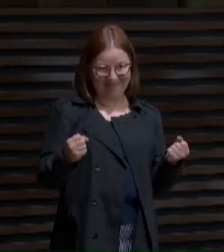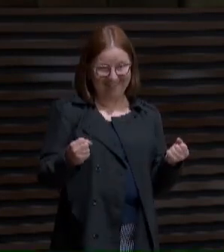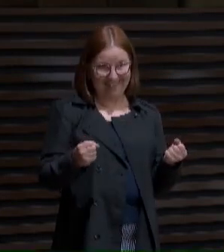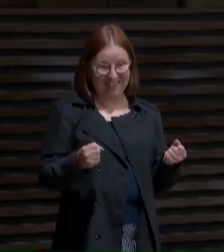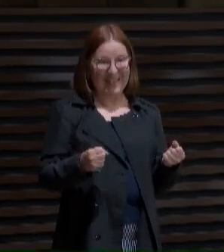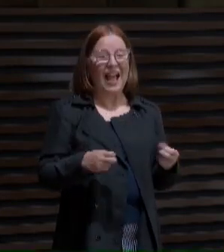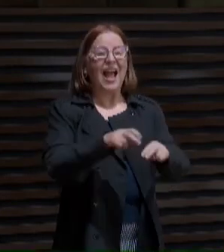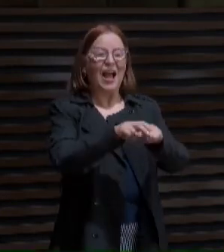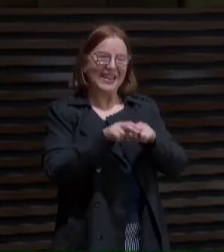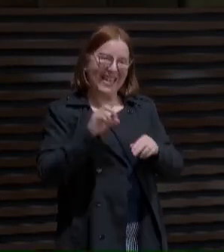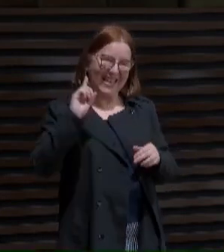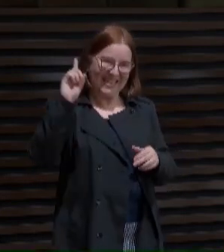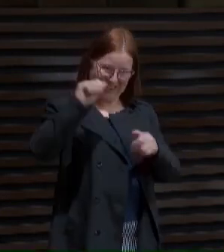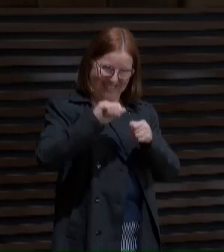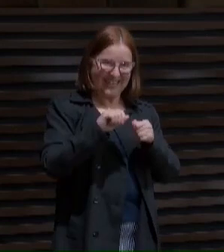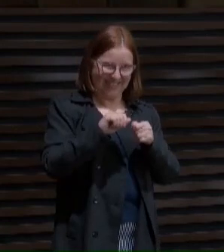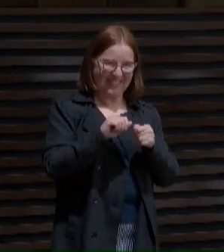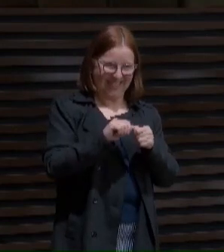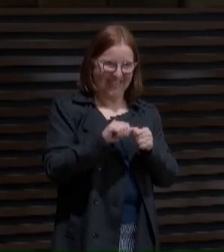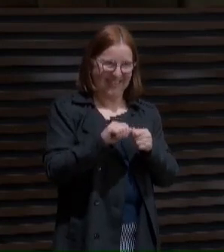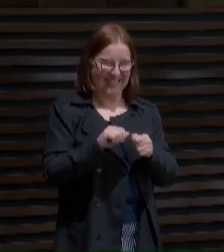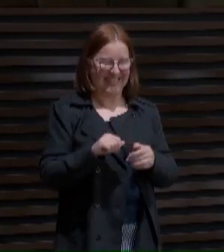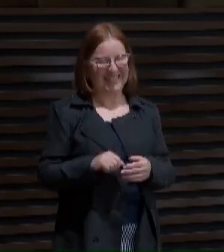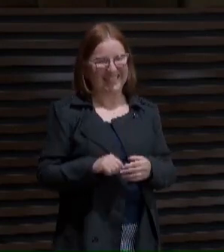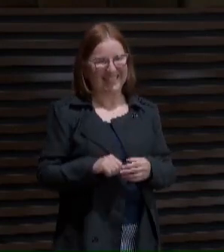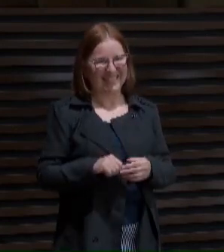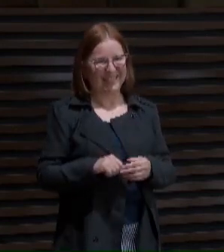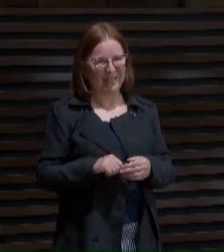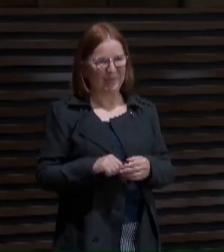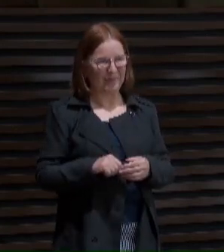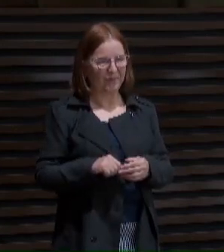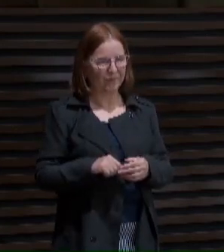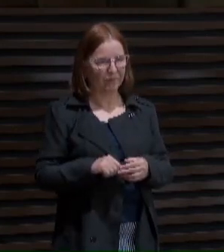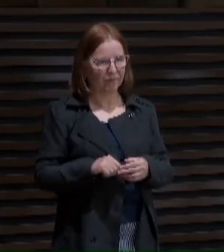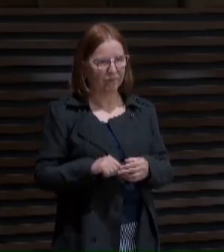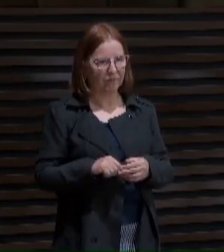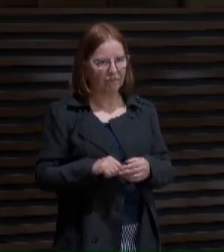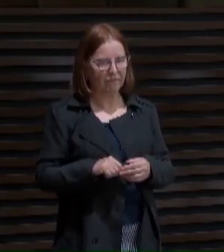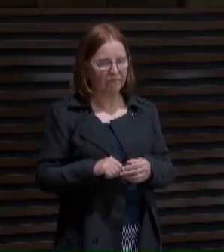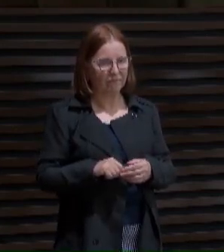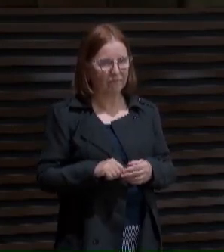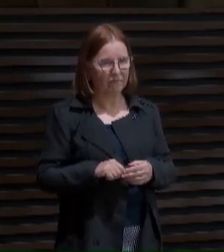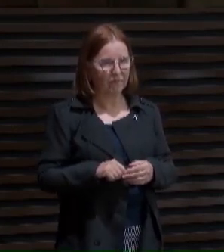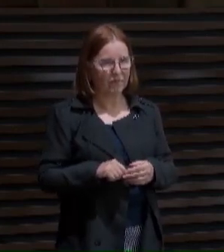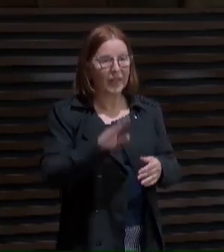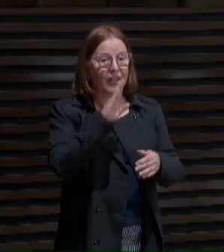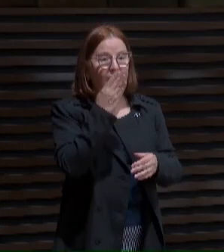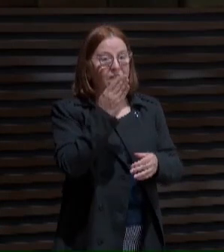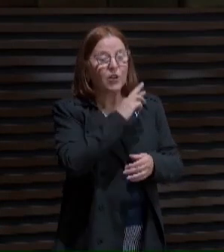quem faz. Ele o fez. Ele providenciou. E o que a falsa religião